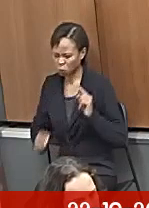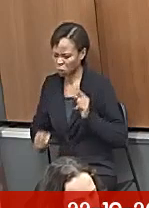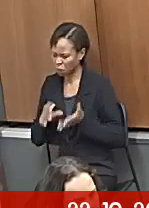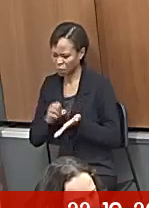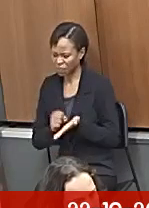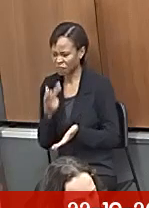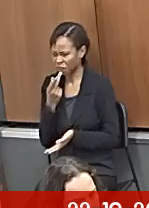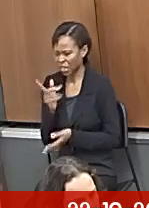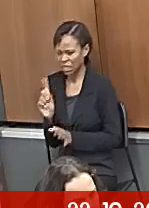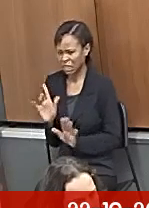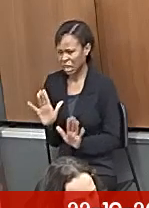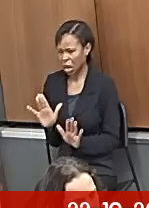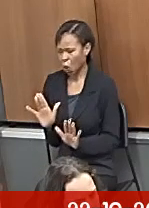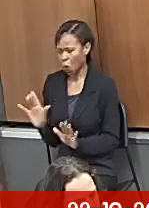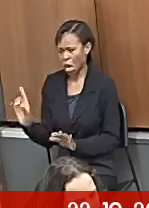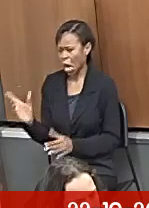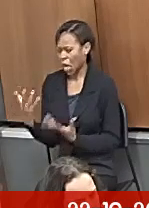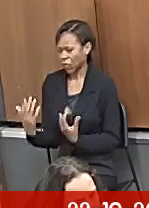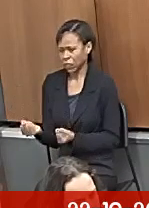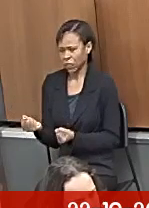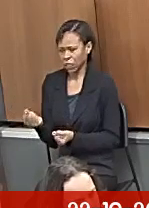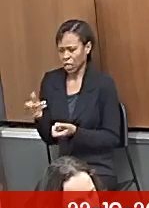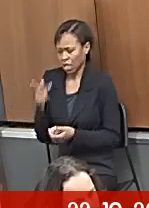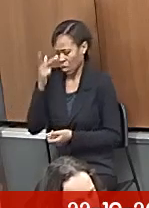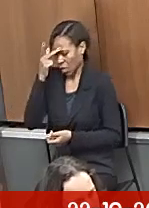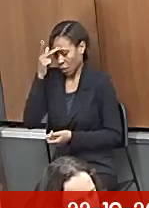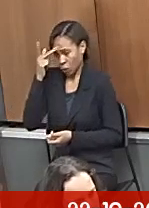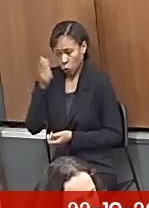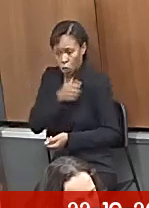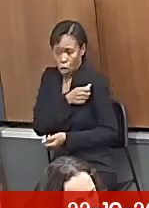não, a gente não recebe aluno com deficiência.